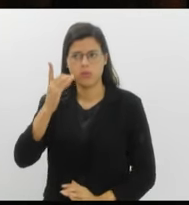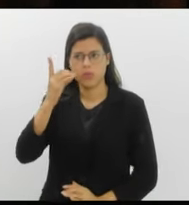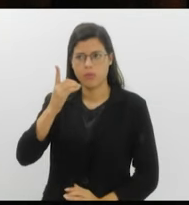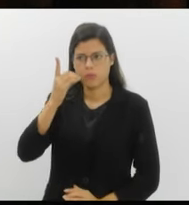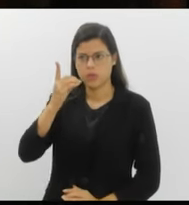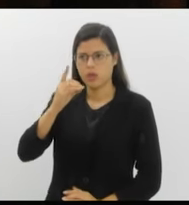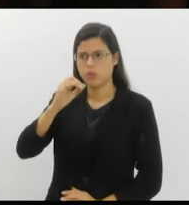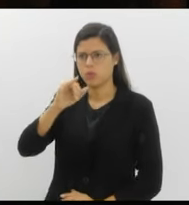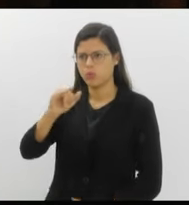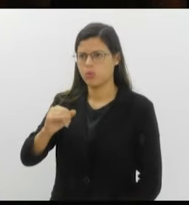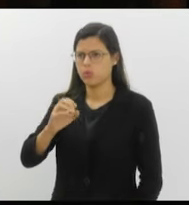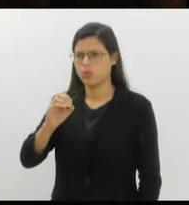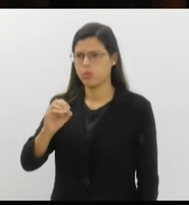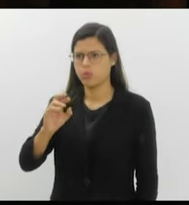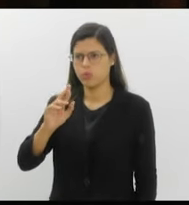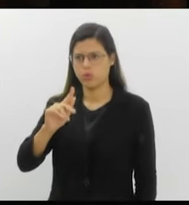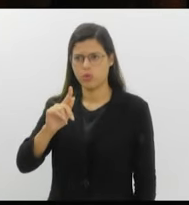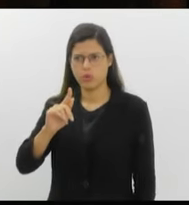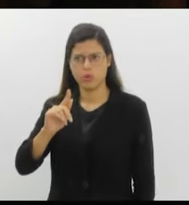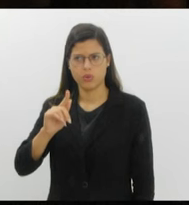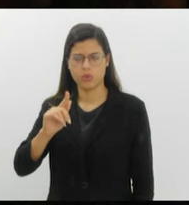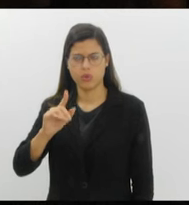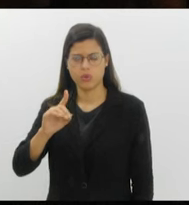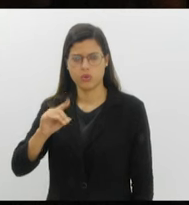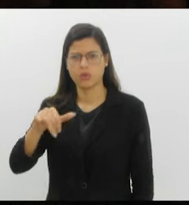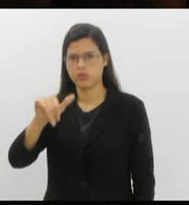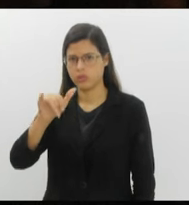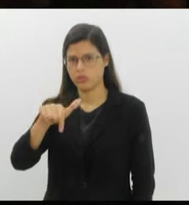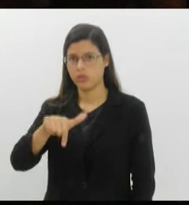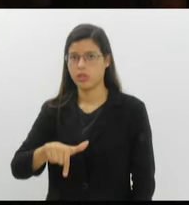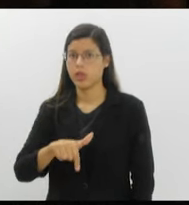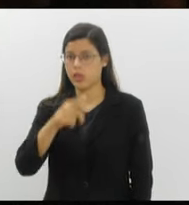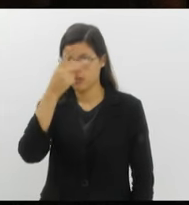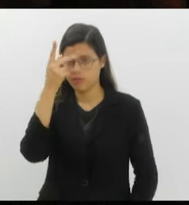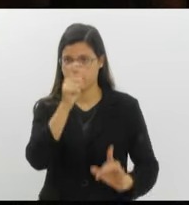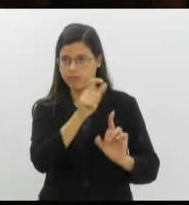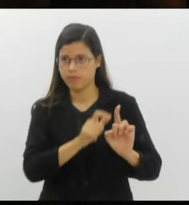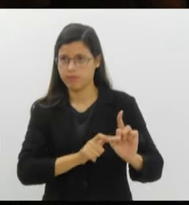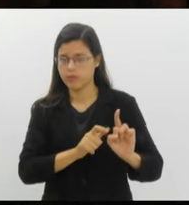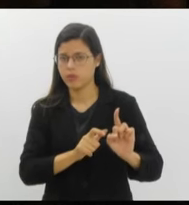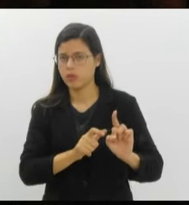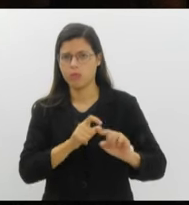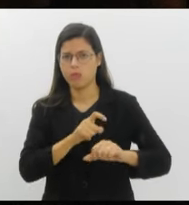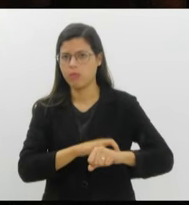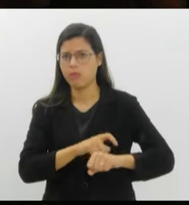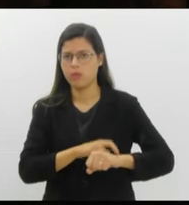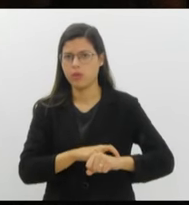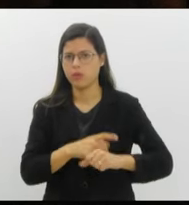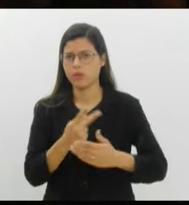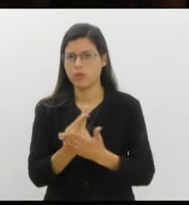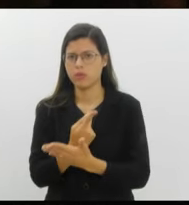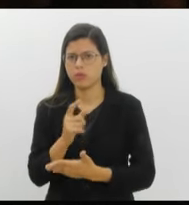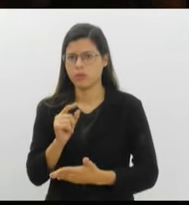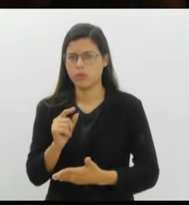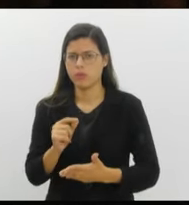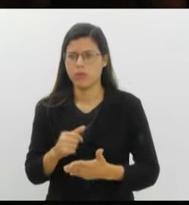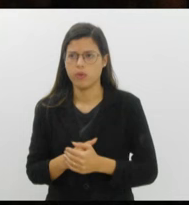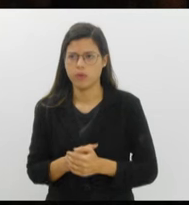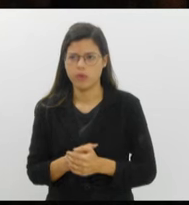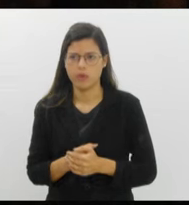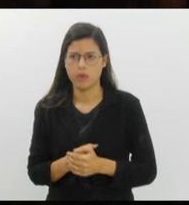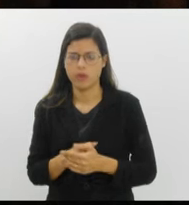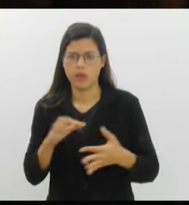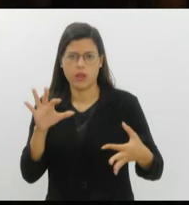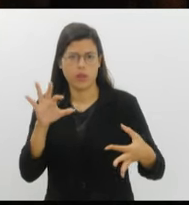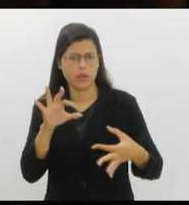esse pilantra travestido de malandro, ele, num determinado momento, chegou a ser aliado de